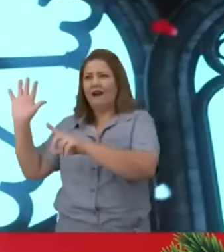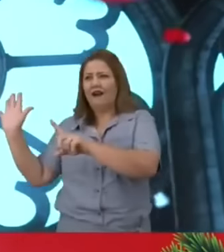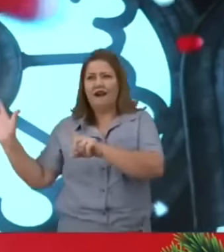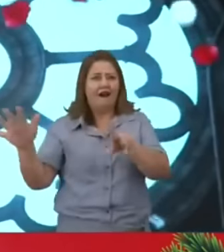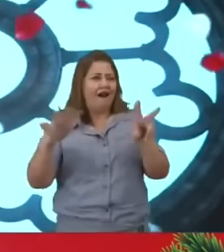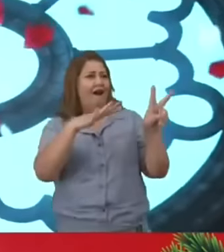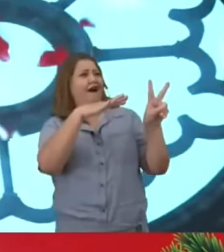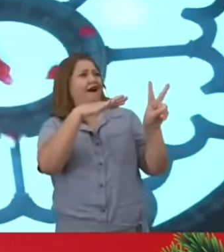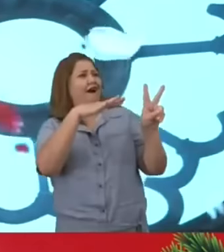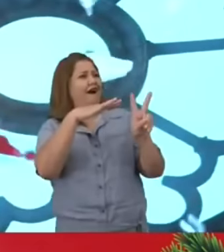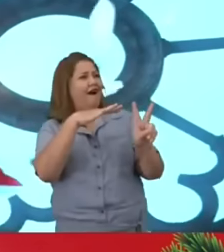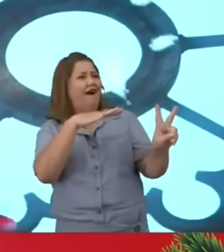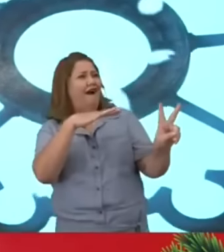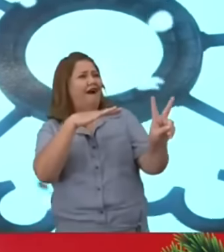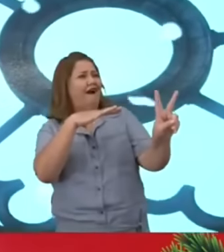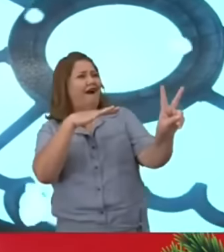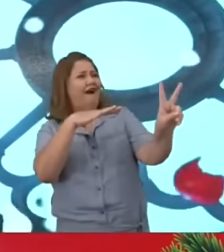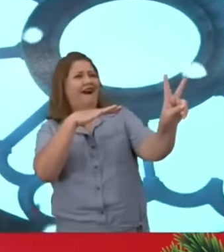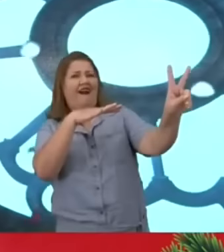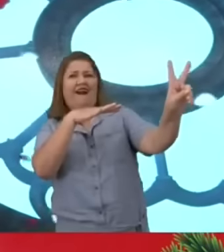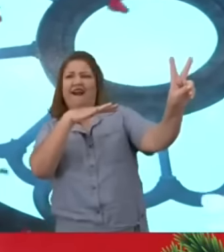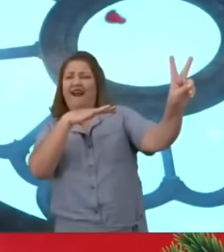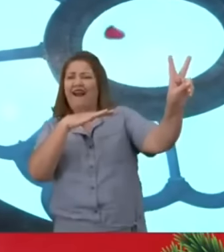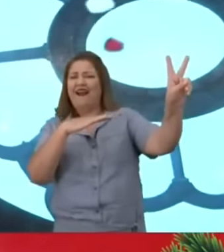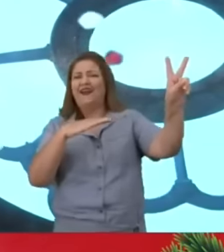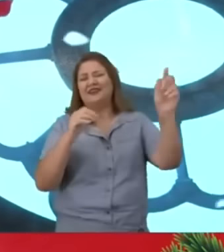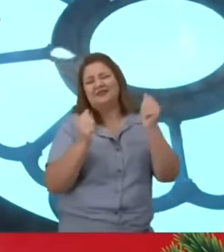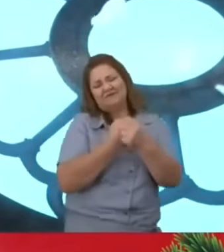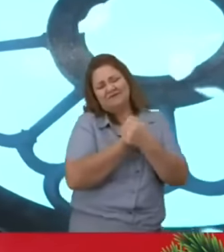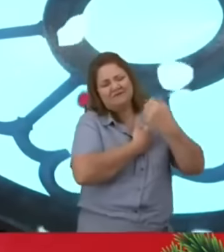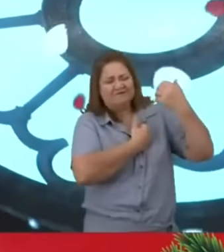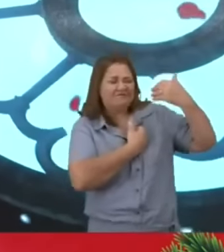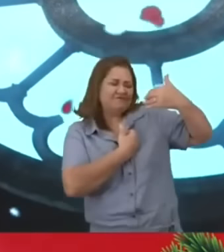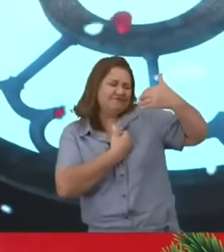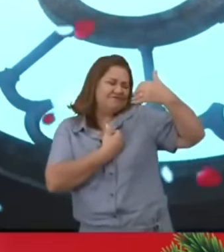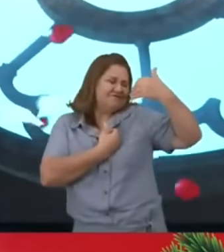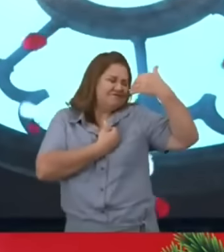caído, me vendo levar ela embora.